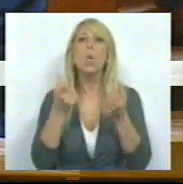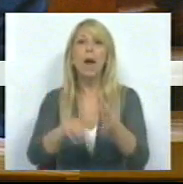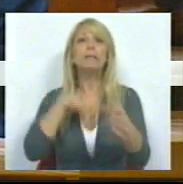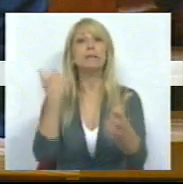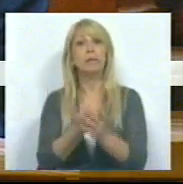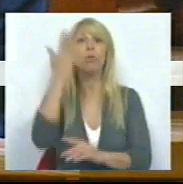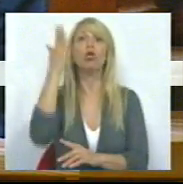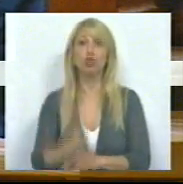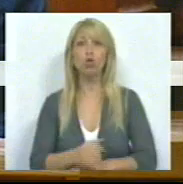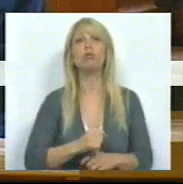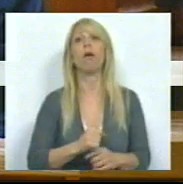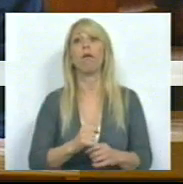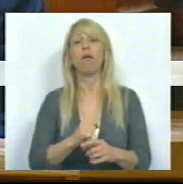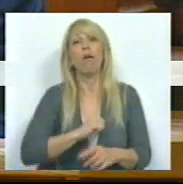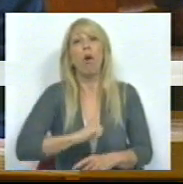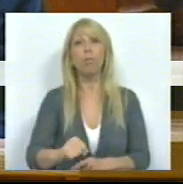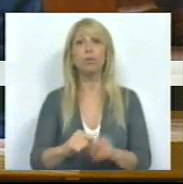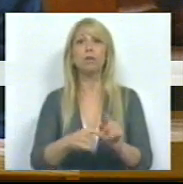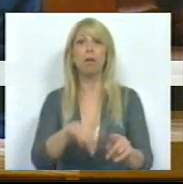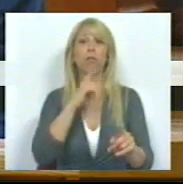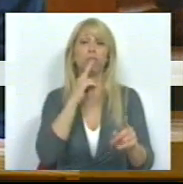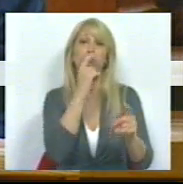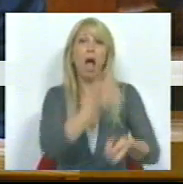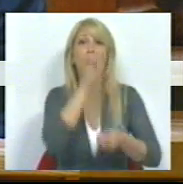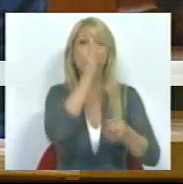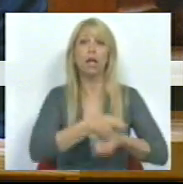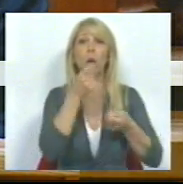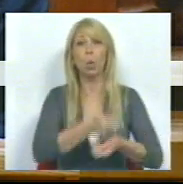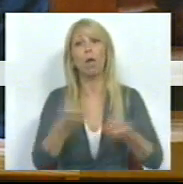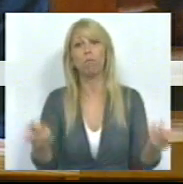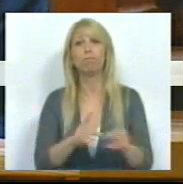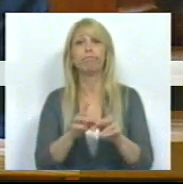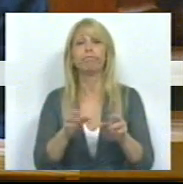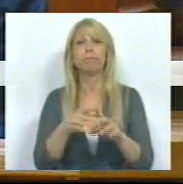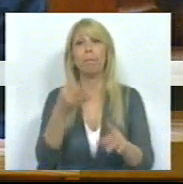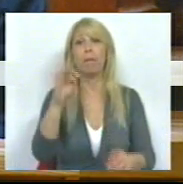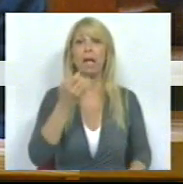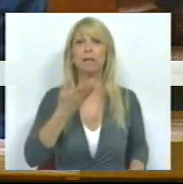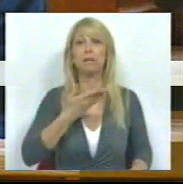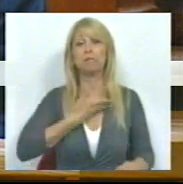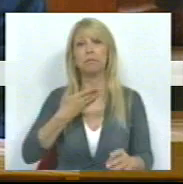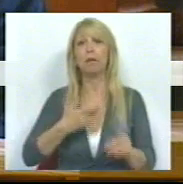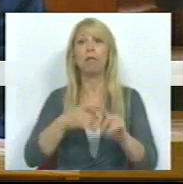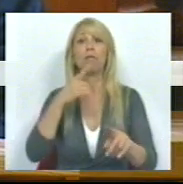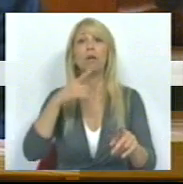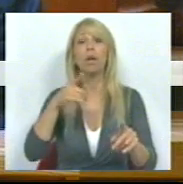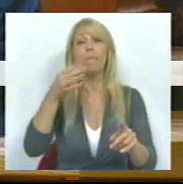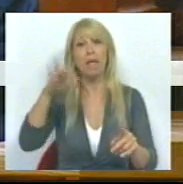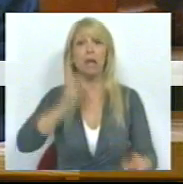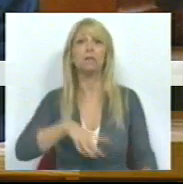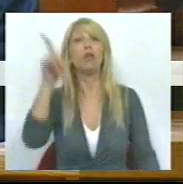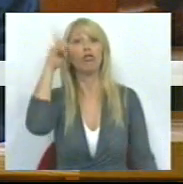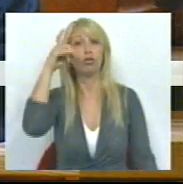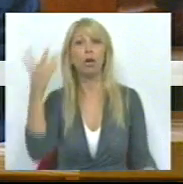justa oposição à política agrícola do Governo PS Sócrates. Tanta crítica e propostas alternativas. Para depois de um